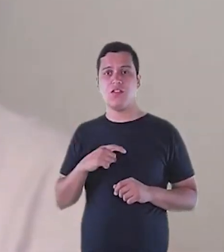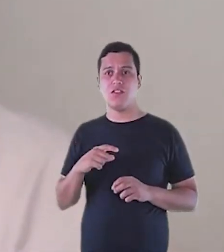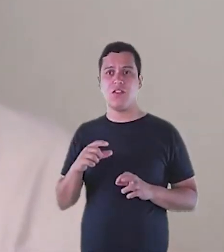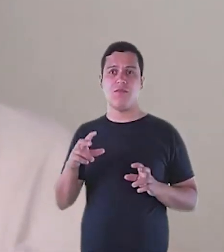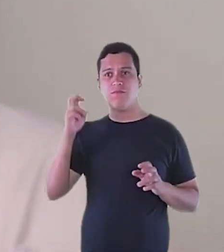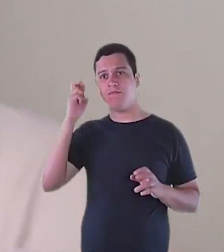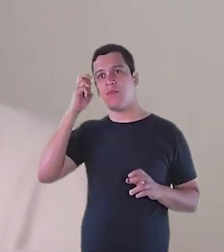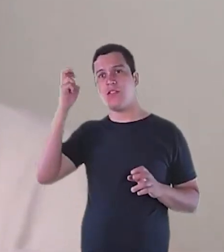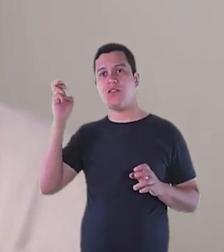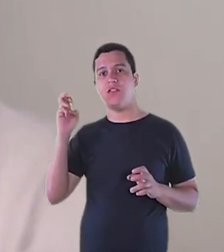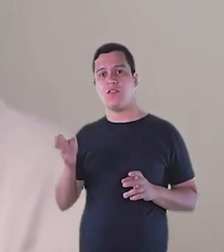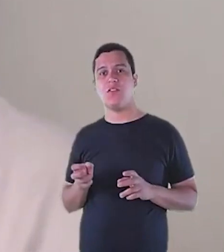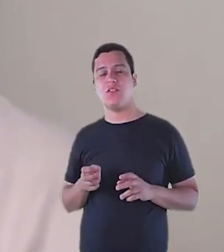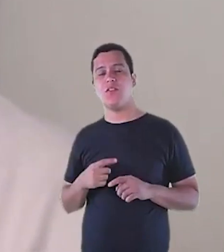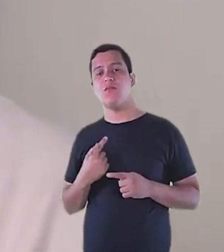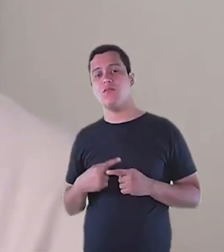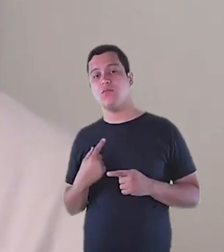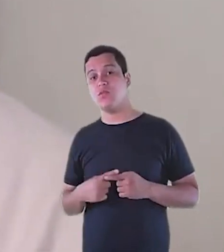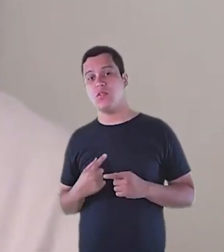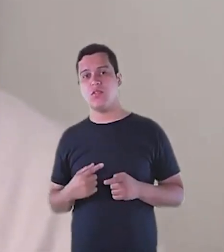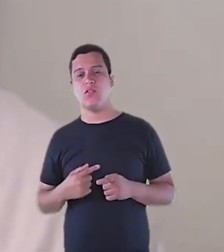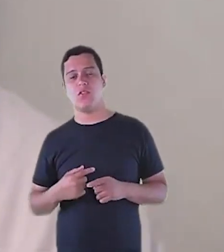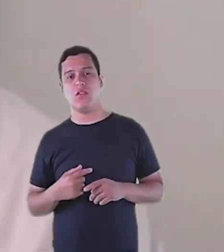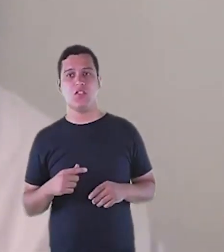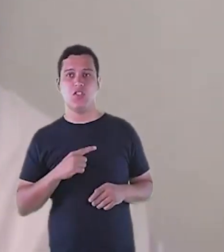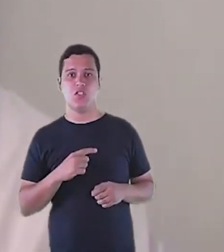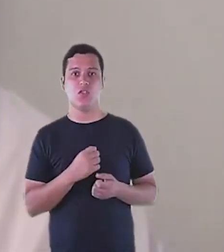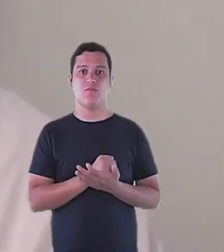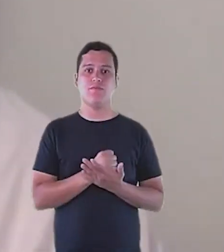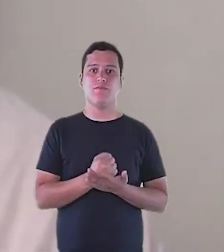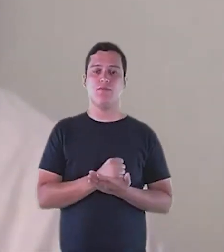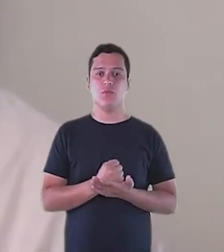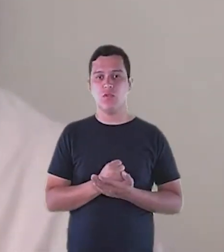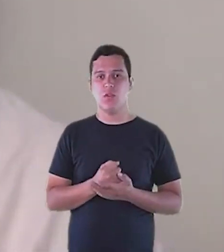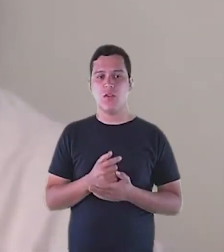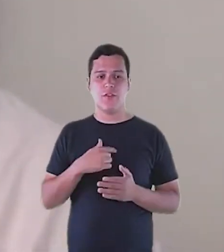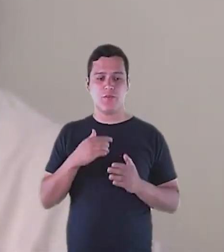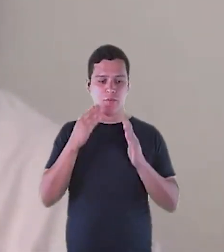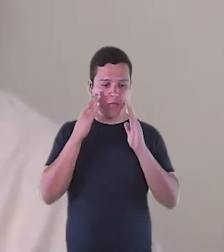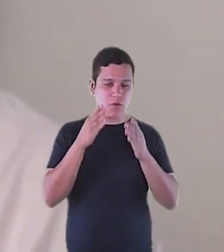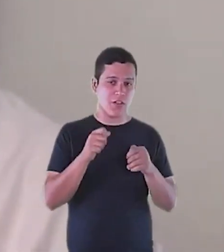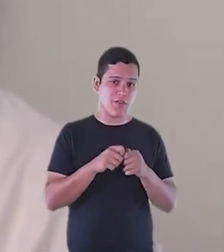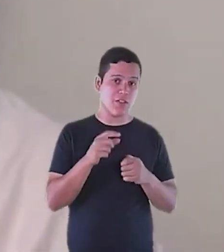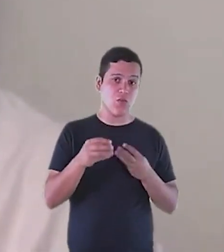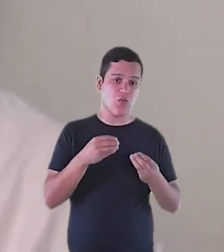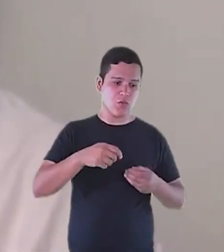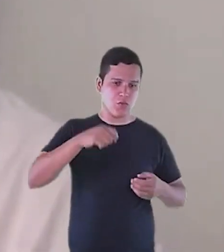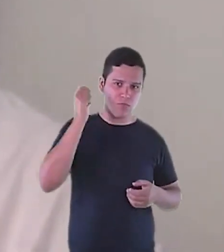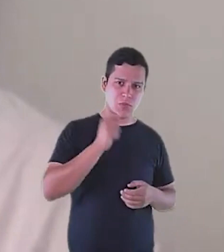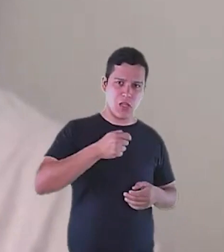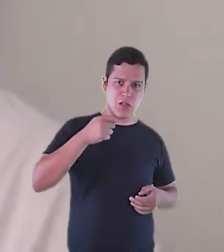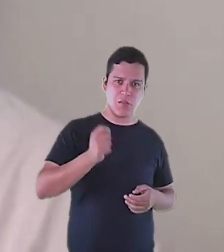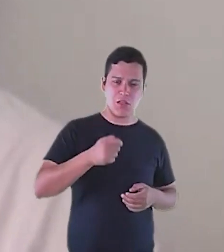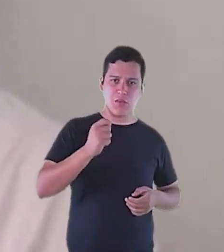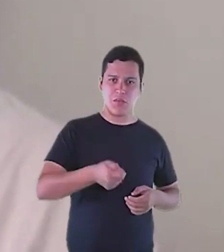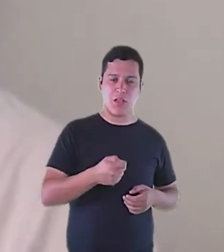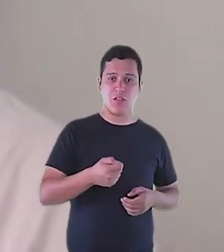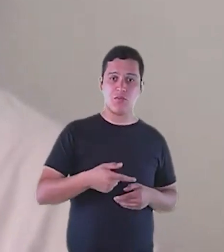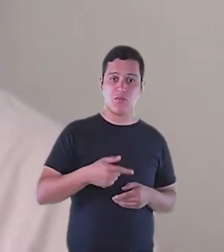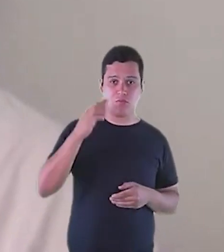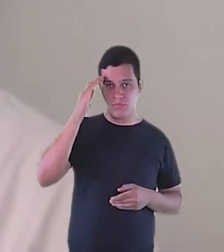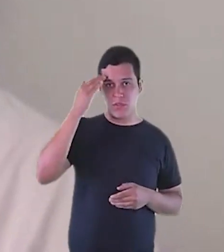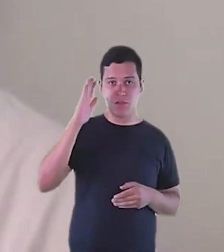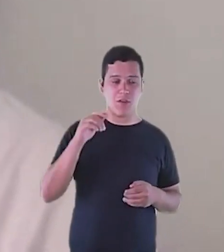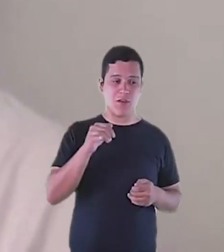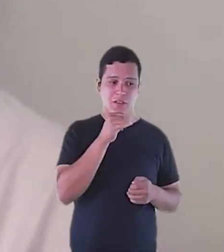inteligente. Ele tinha um sistema de controle pela violência, pelo chicote, esse era o principal meio de